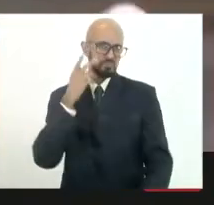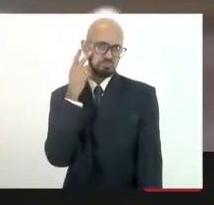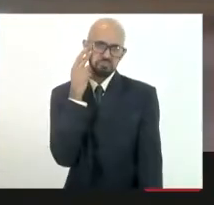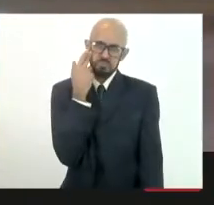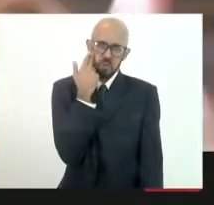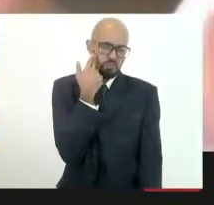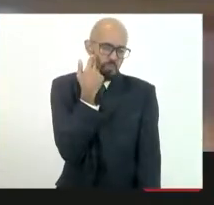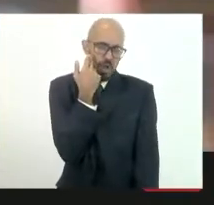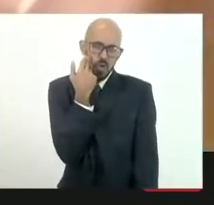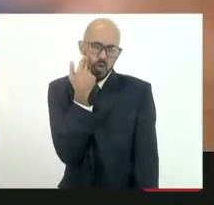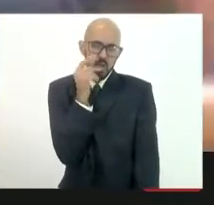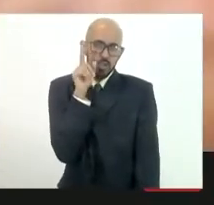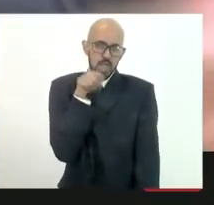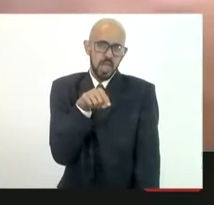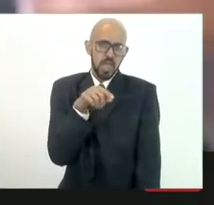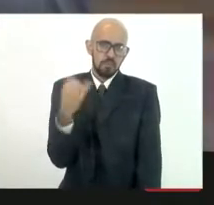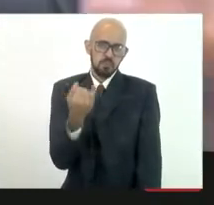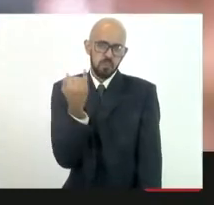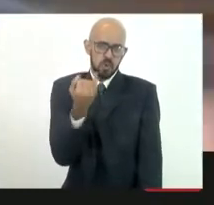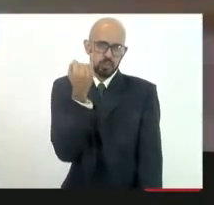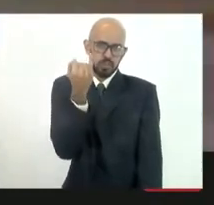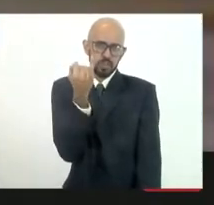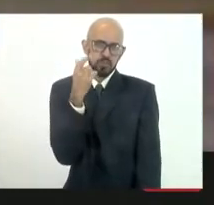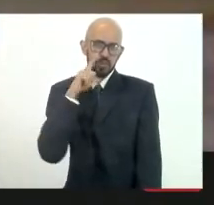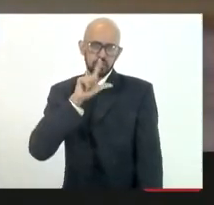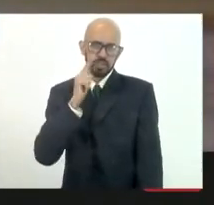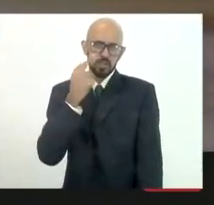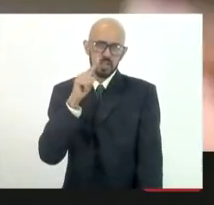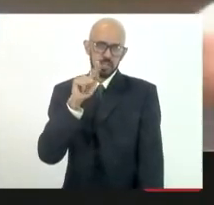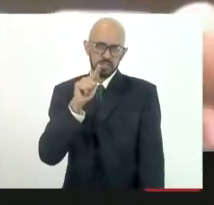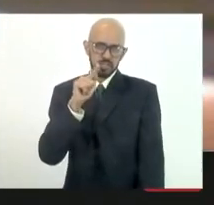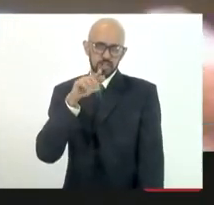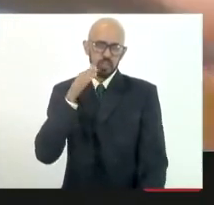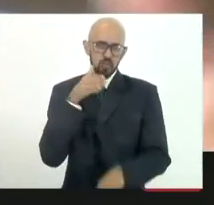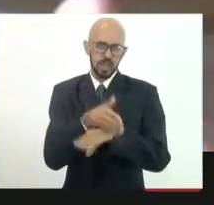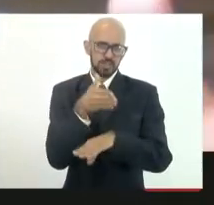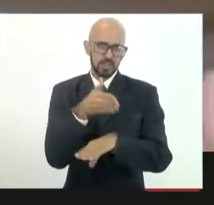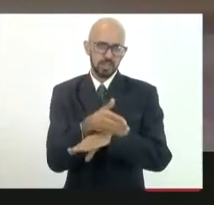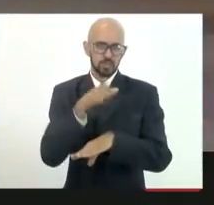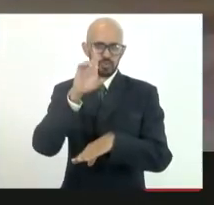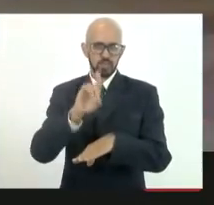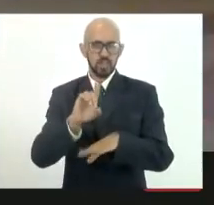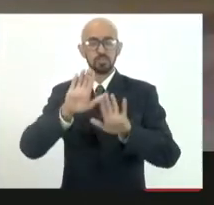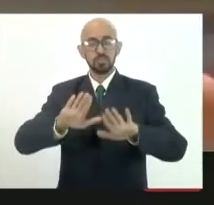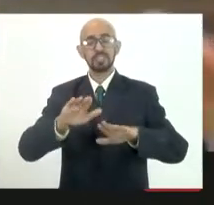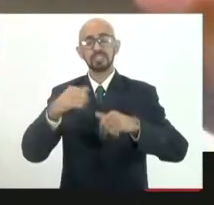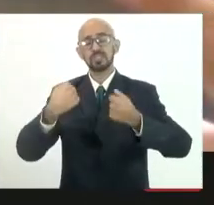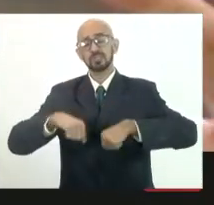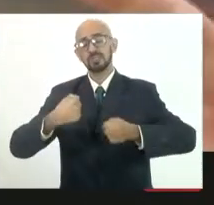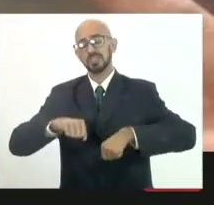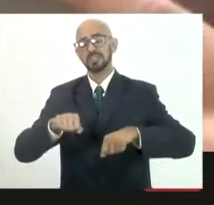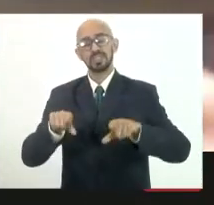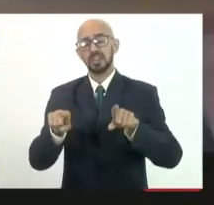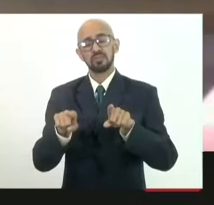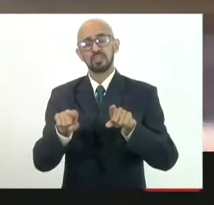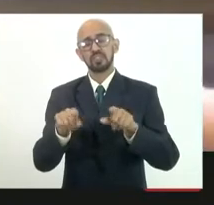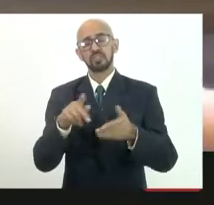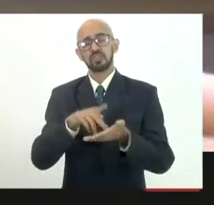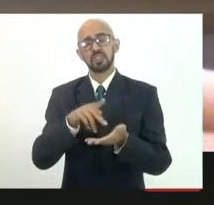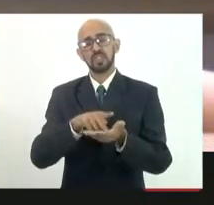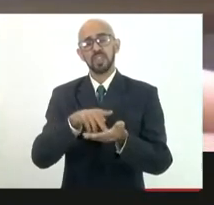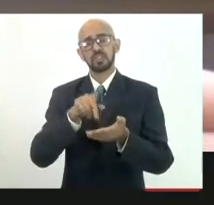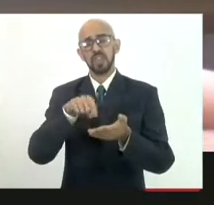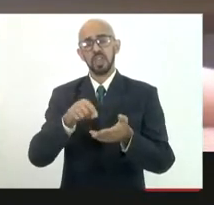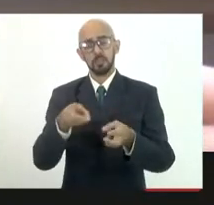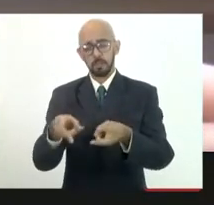importante e de boa fé para garantir o acesso a direitos, mais importante seria garantirmos que a leitura